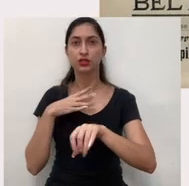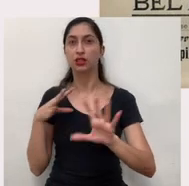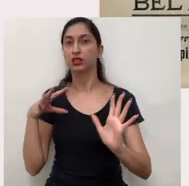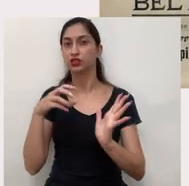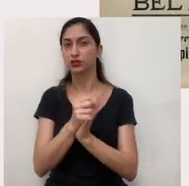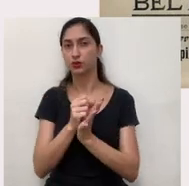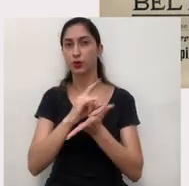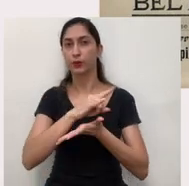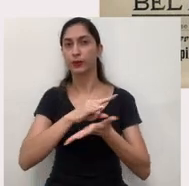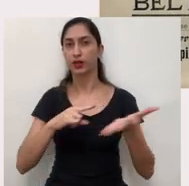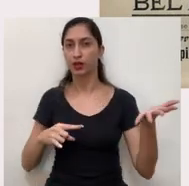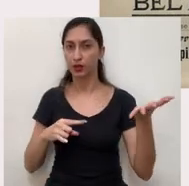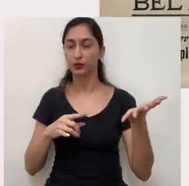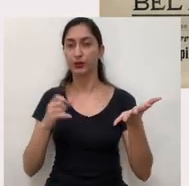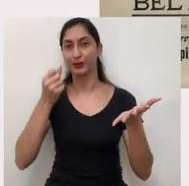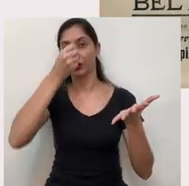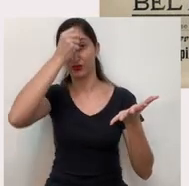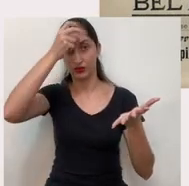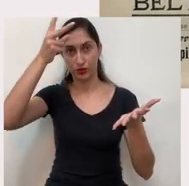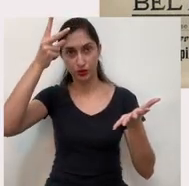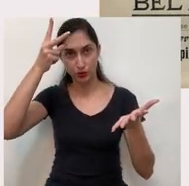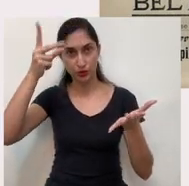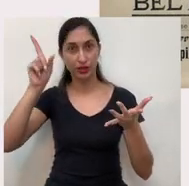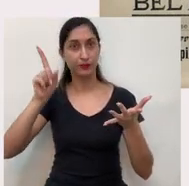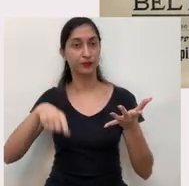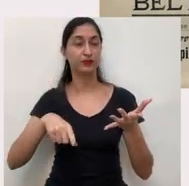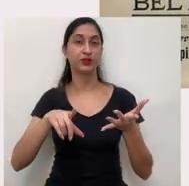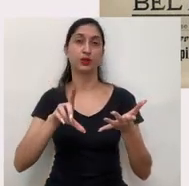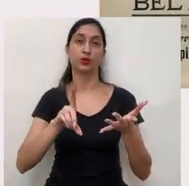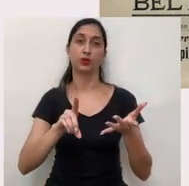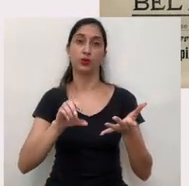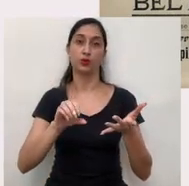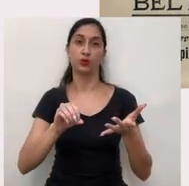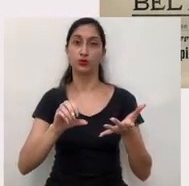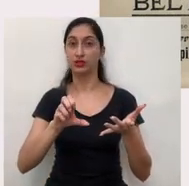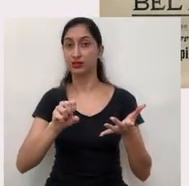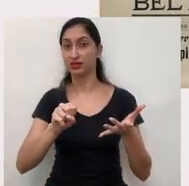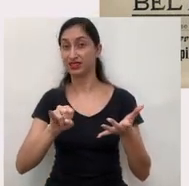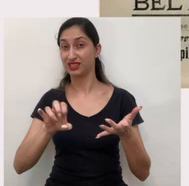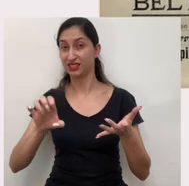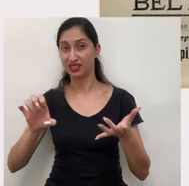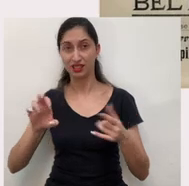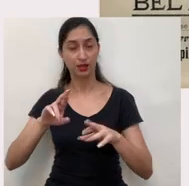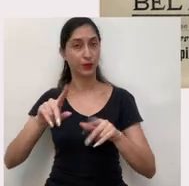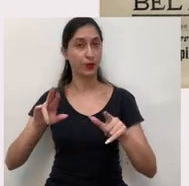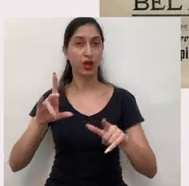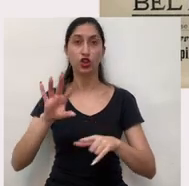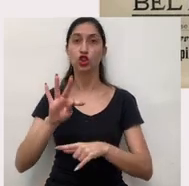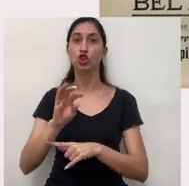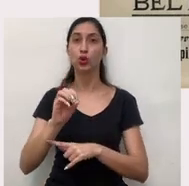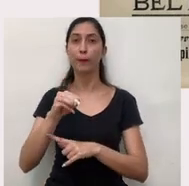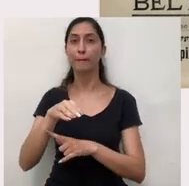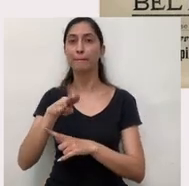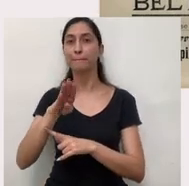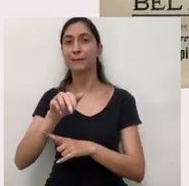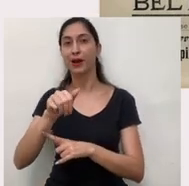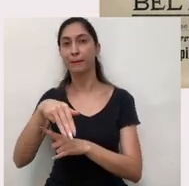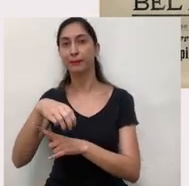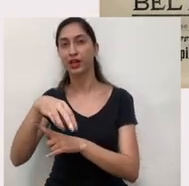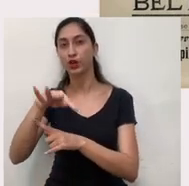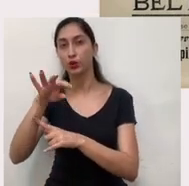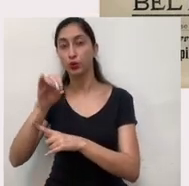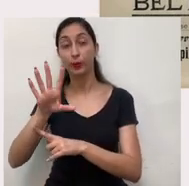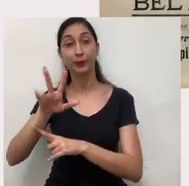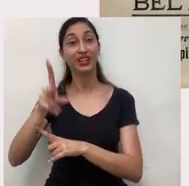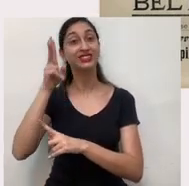documentais da prefeitura, que são dossiês, não de tombamento, mas de memória de residências